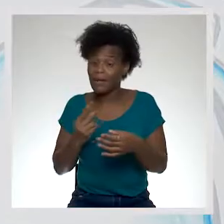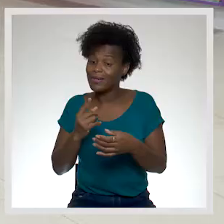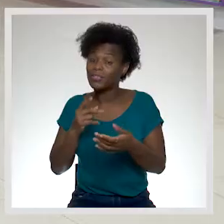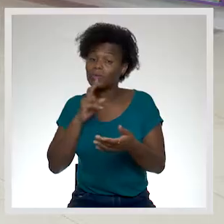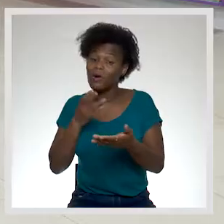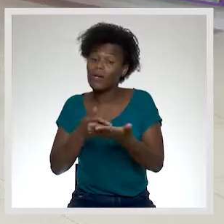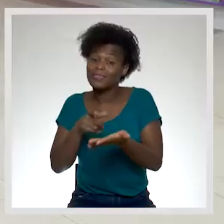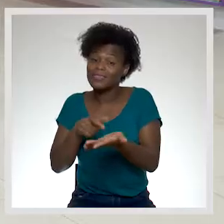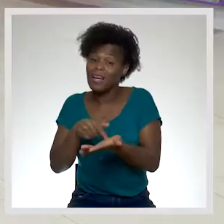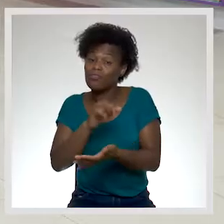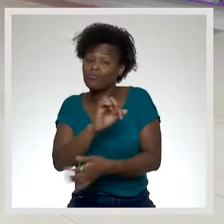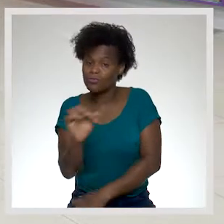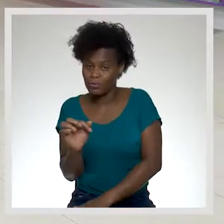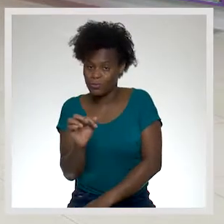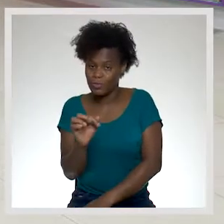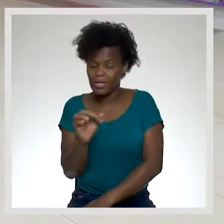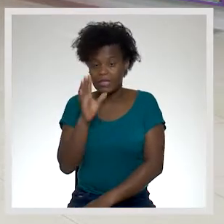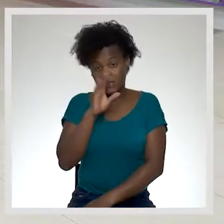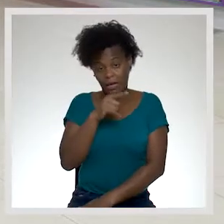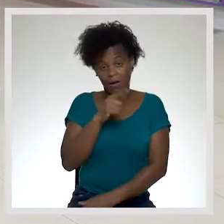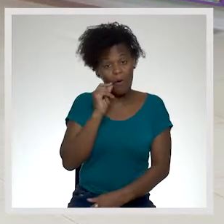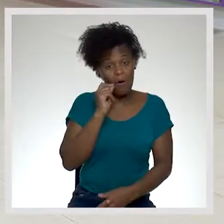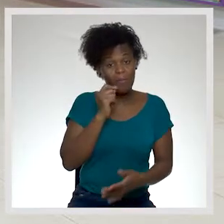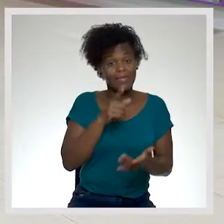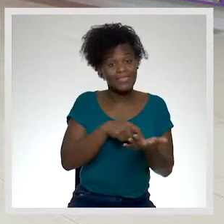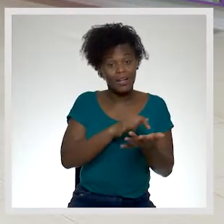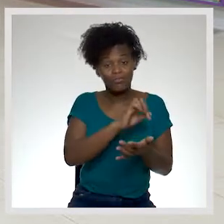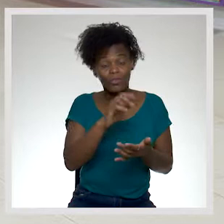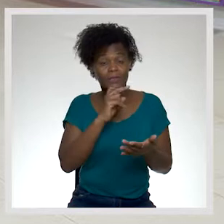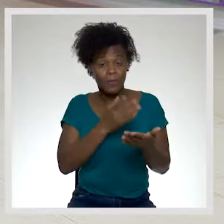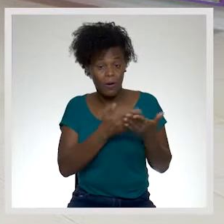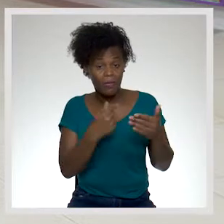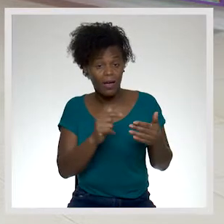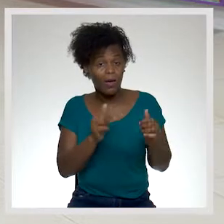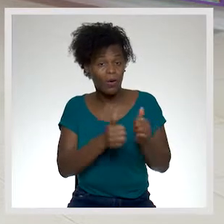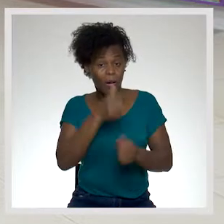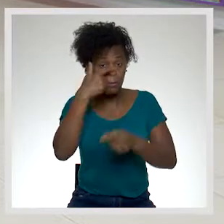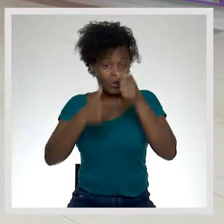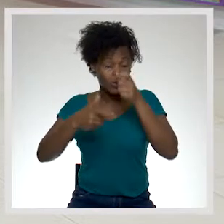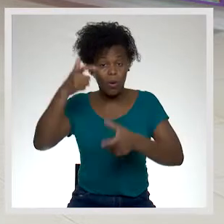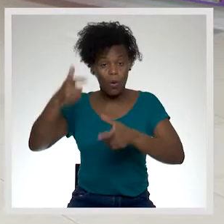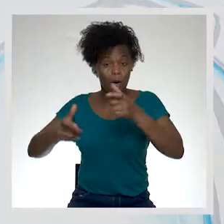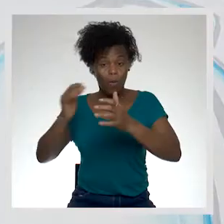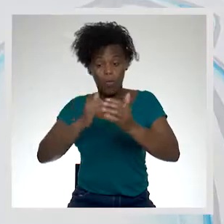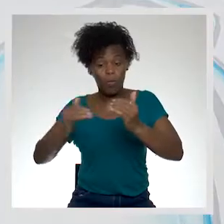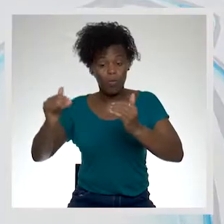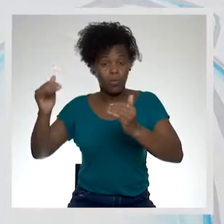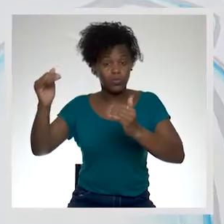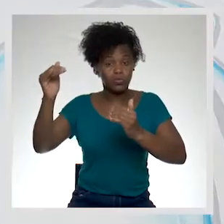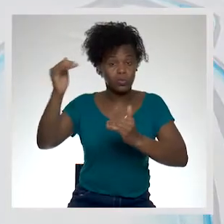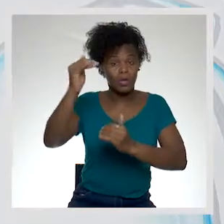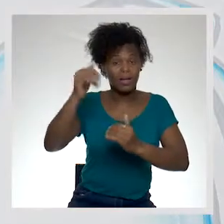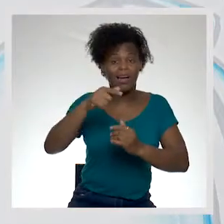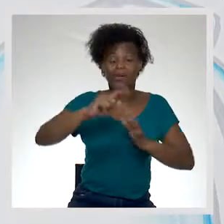necessidades. Satisfazendo as suas necessidades, com o aumento das pessoas ou da população, esses